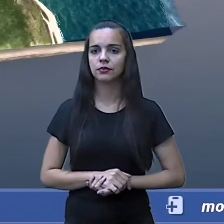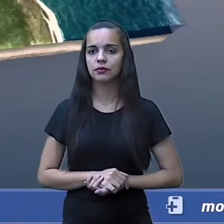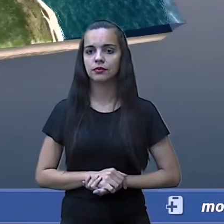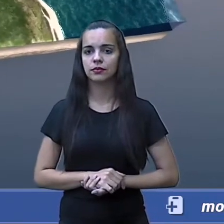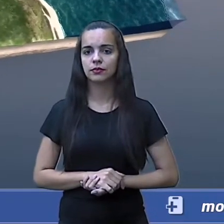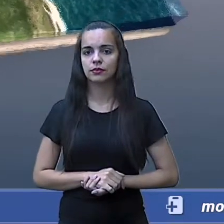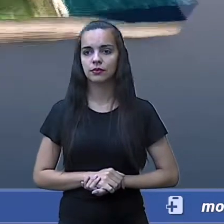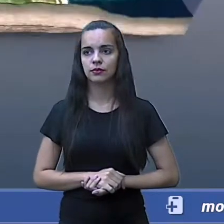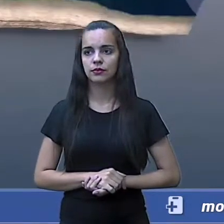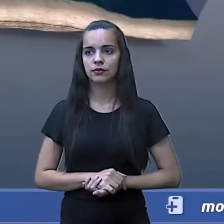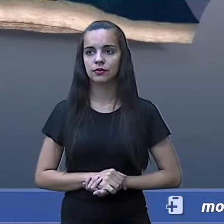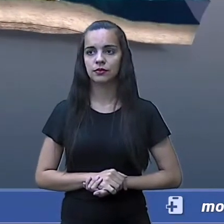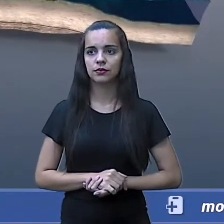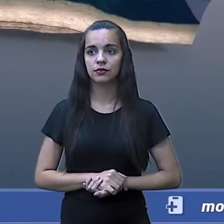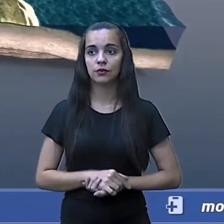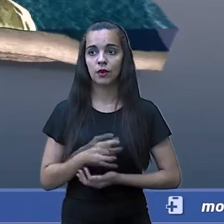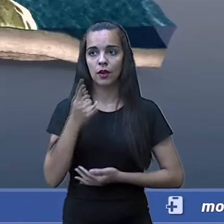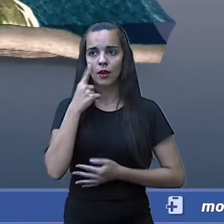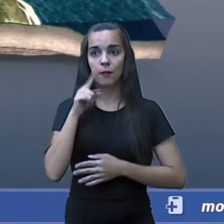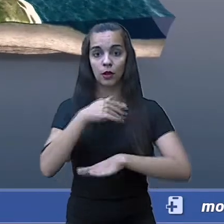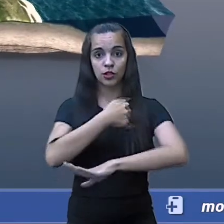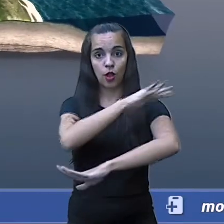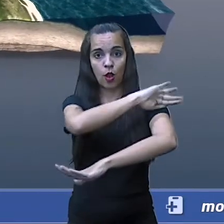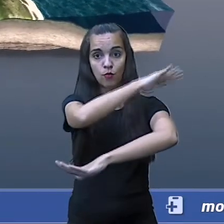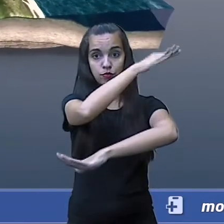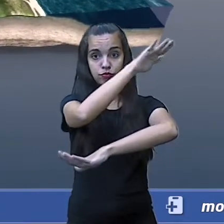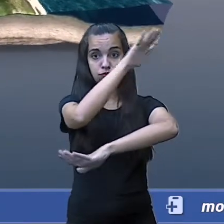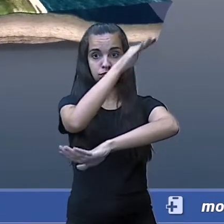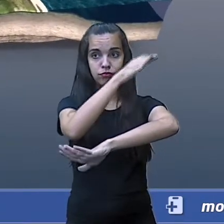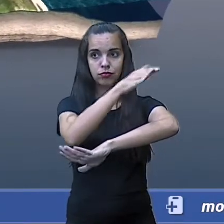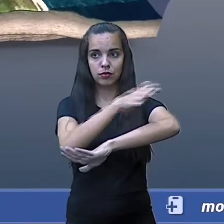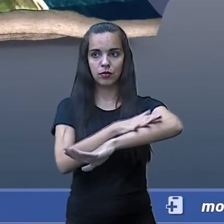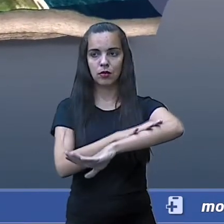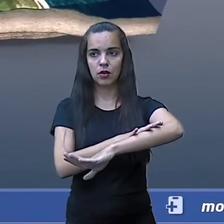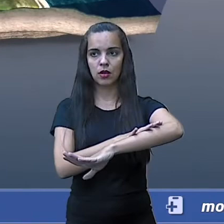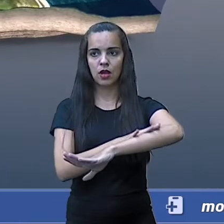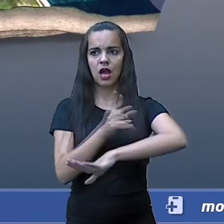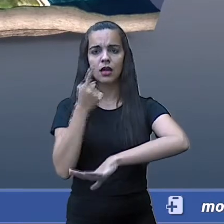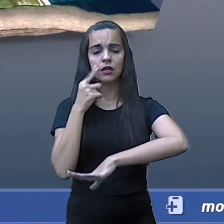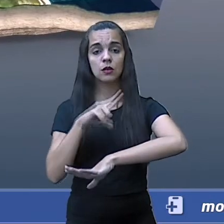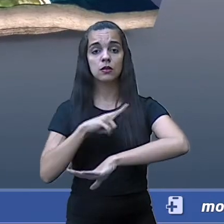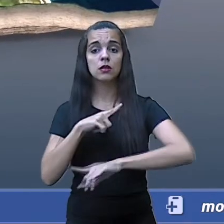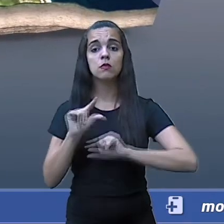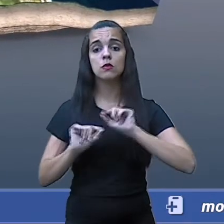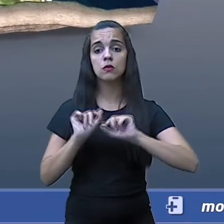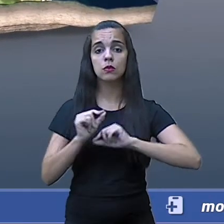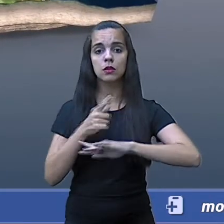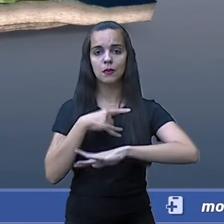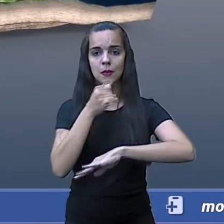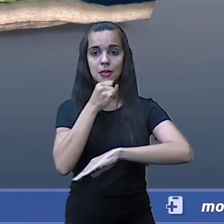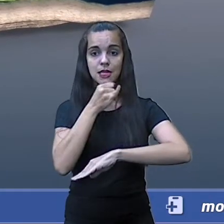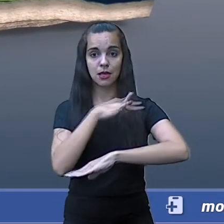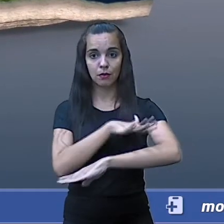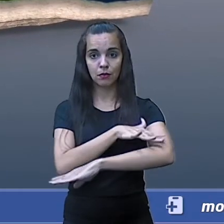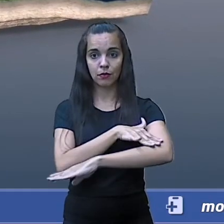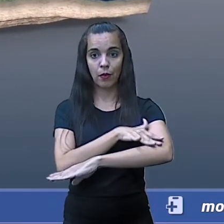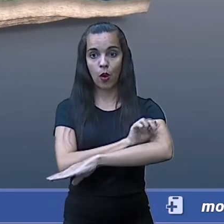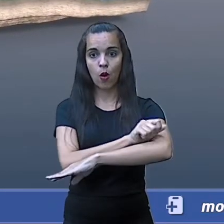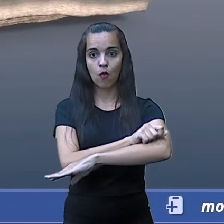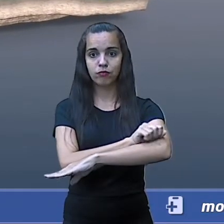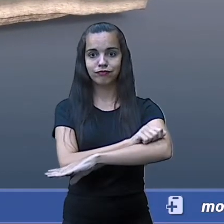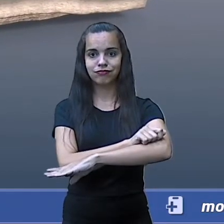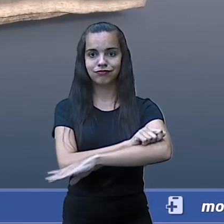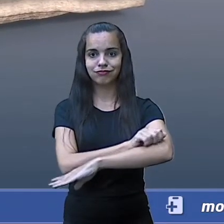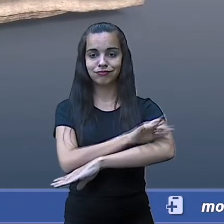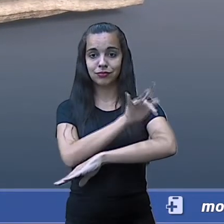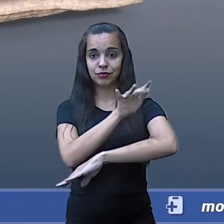a parte mais alta do relevo está aqui. E aí nós vamos ter o quê? As nascentes do rio. Tá certo?